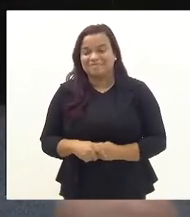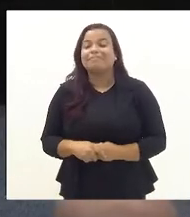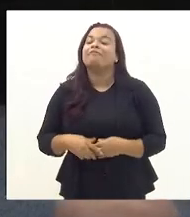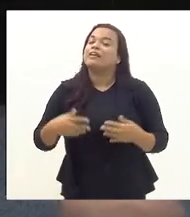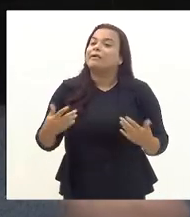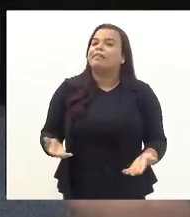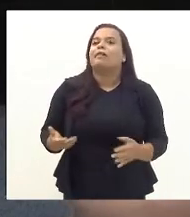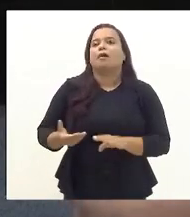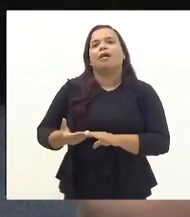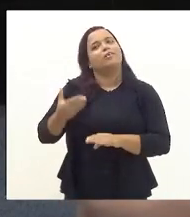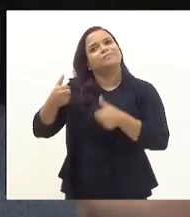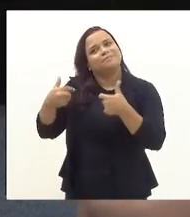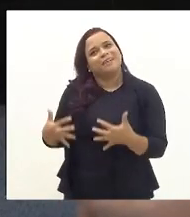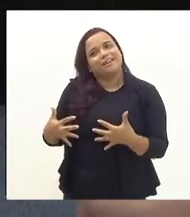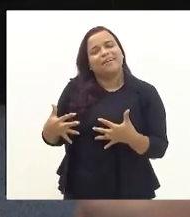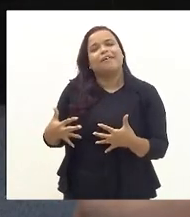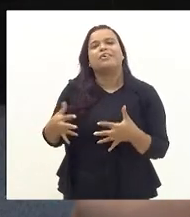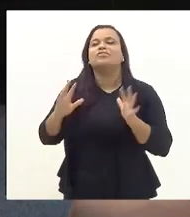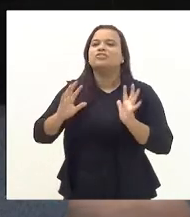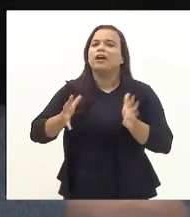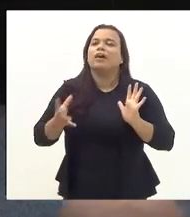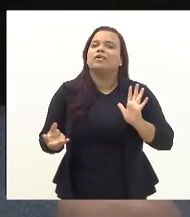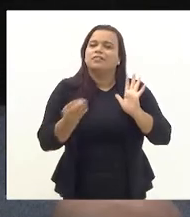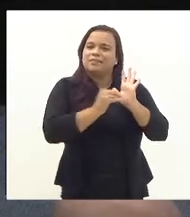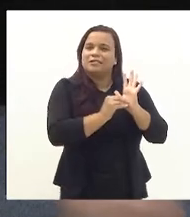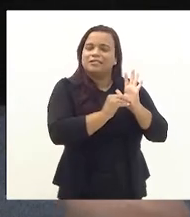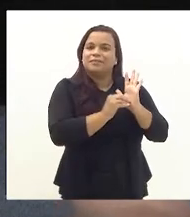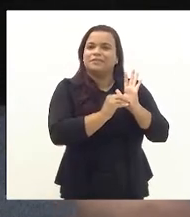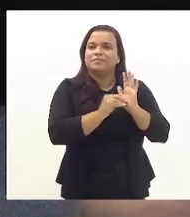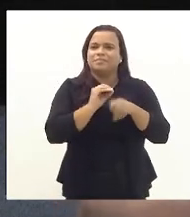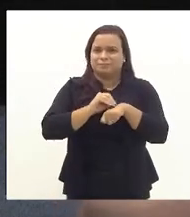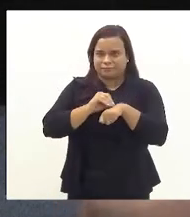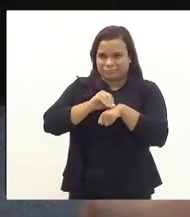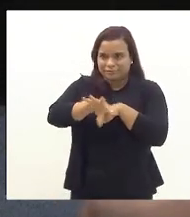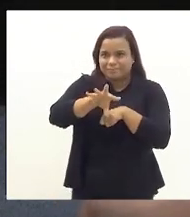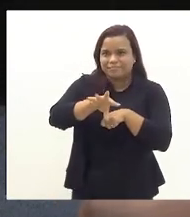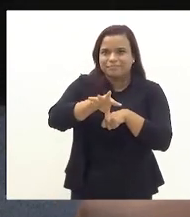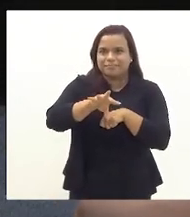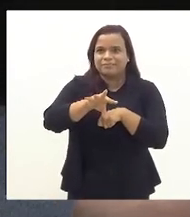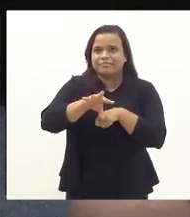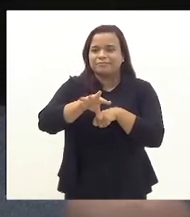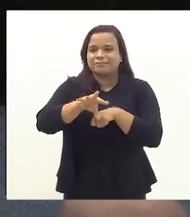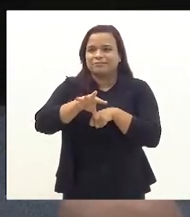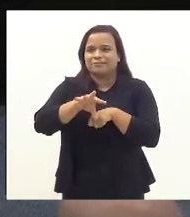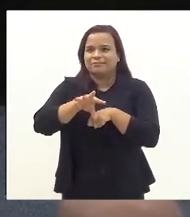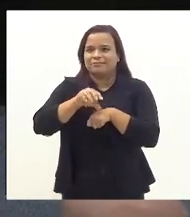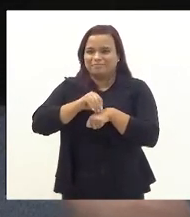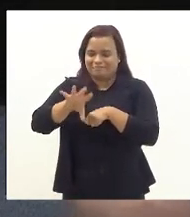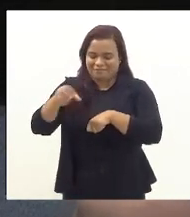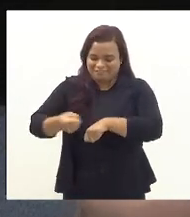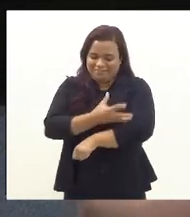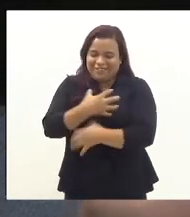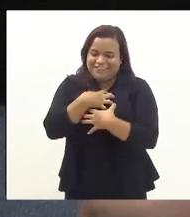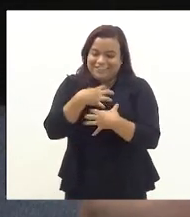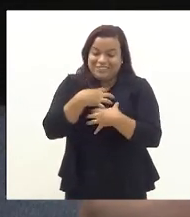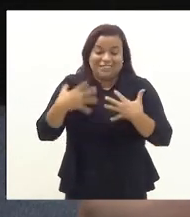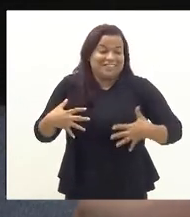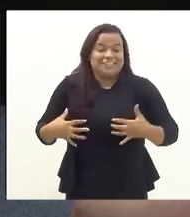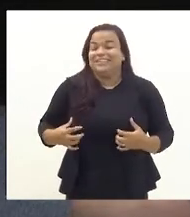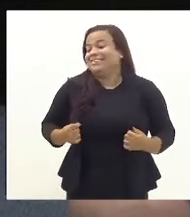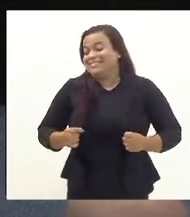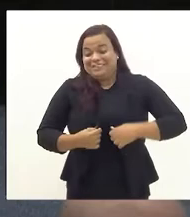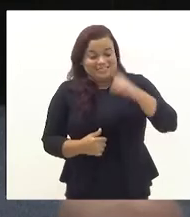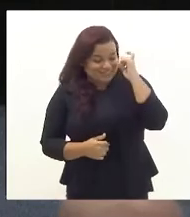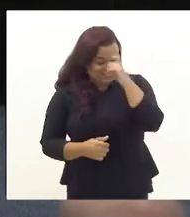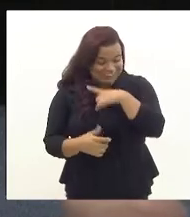De antemão, já deixo aqui um recado aqui bem emocionado, né, porque é